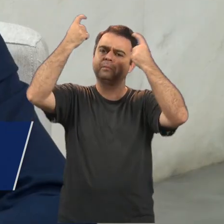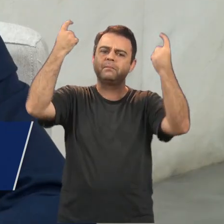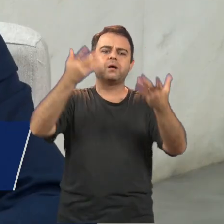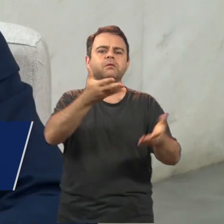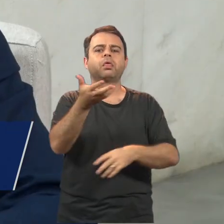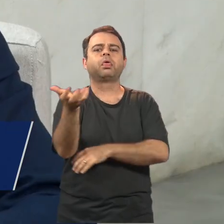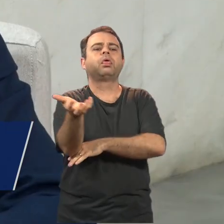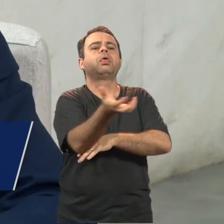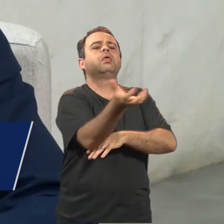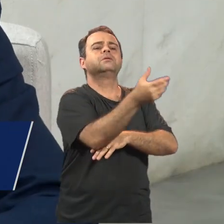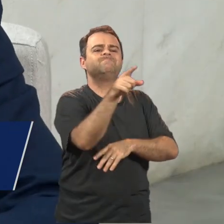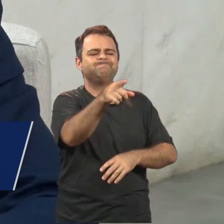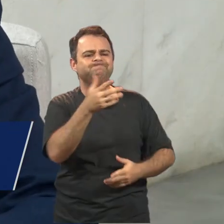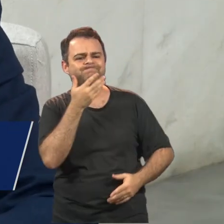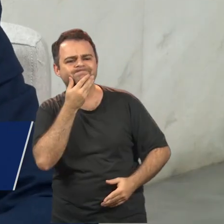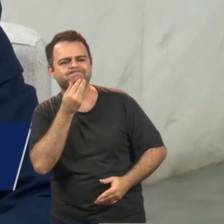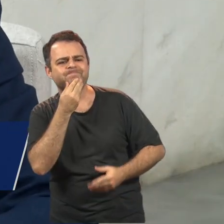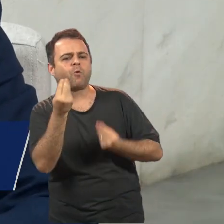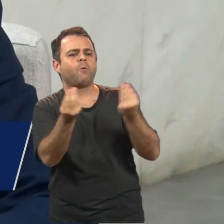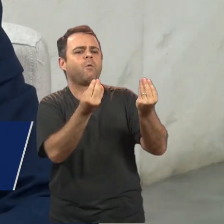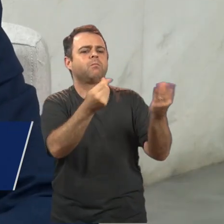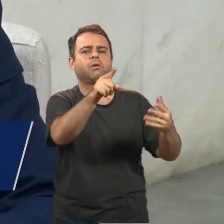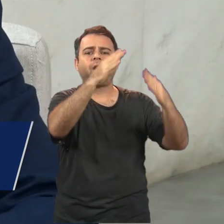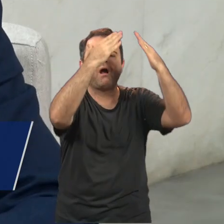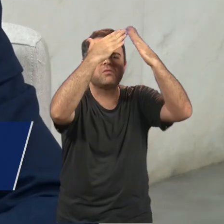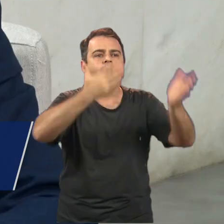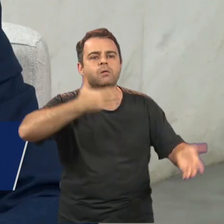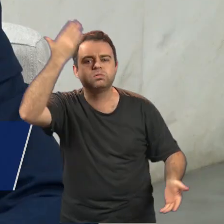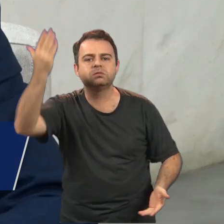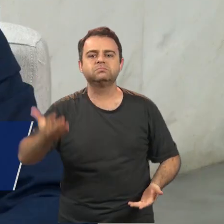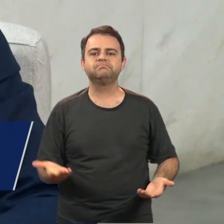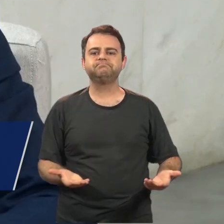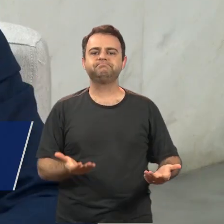onde morar, mas que quer, de fato, ajuda, sabe? Que